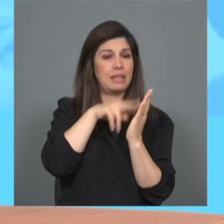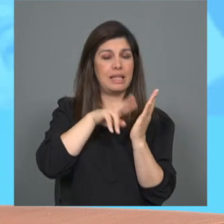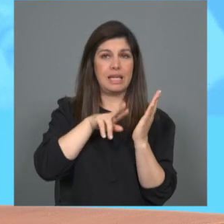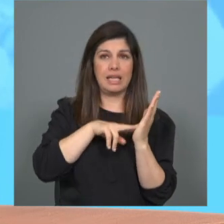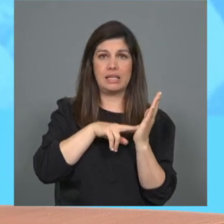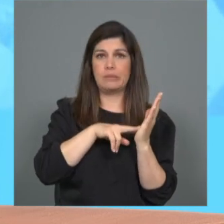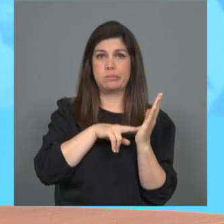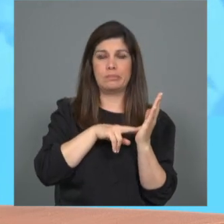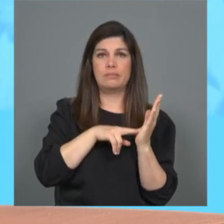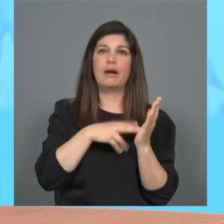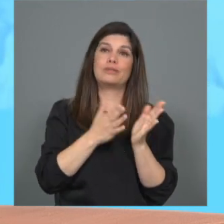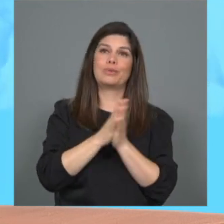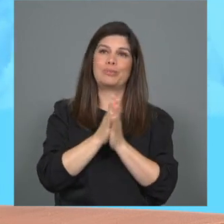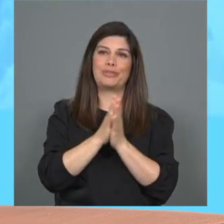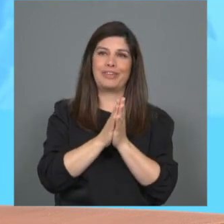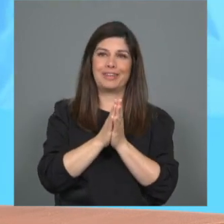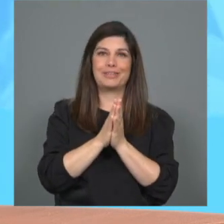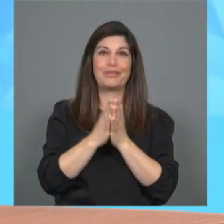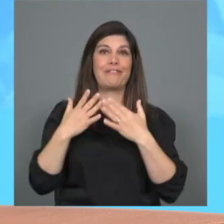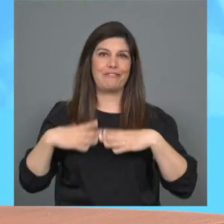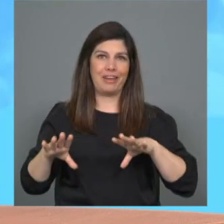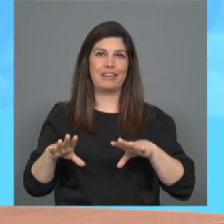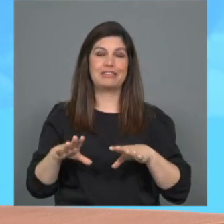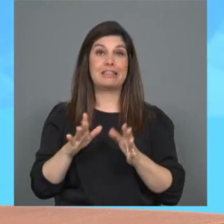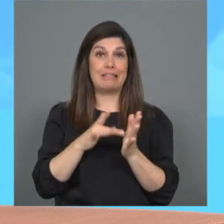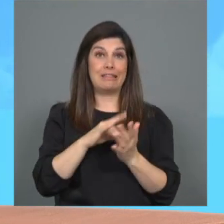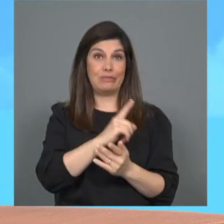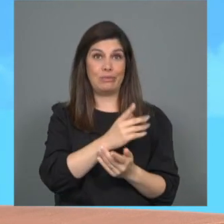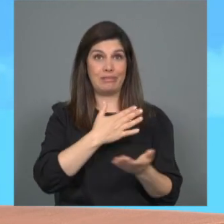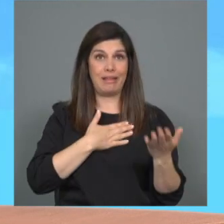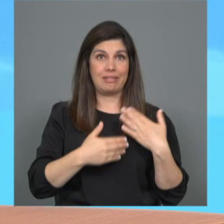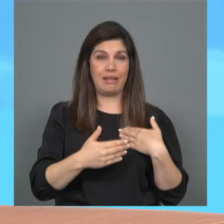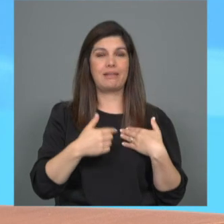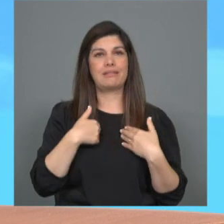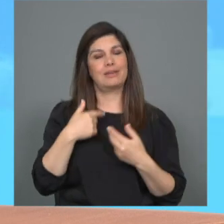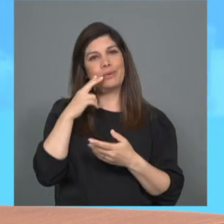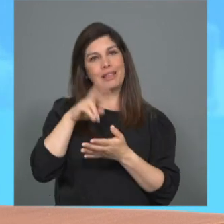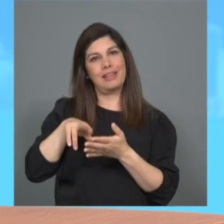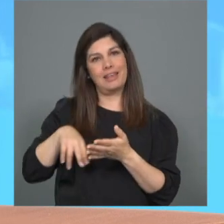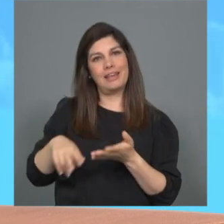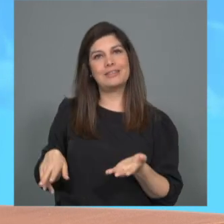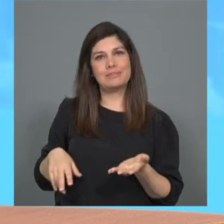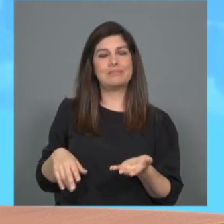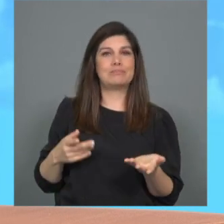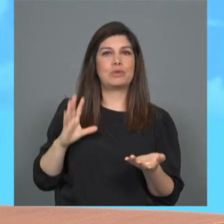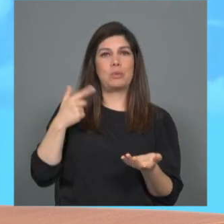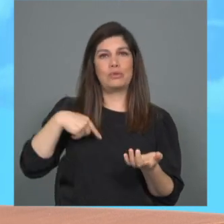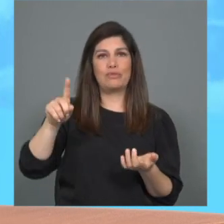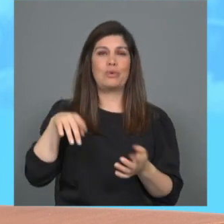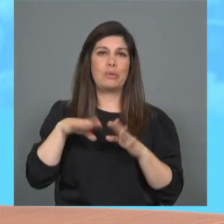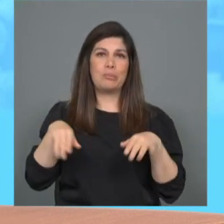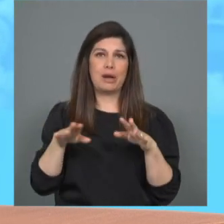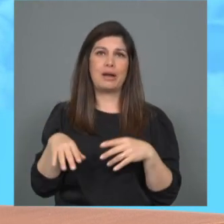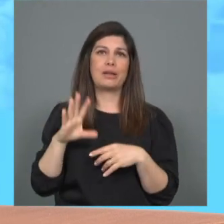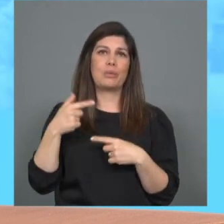essa leitura. E nas férias aproveito, sim. Ou na praia, ou no campo, ou então à beira de uma